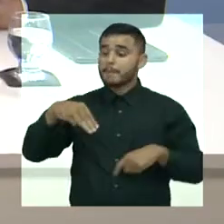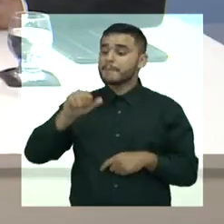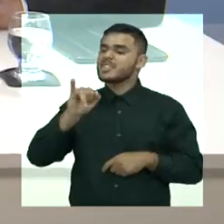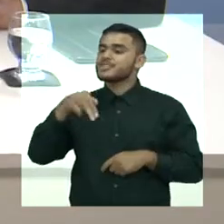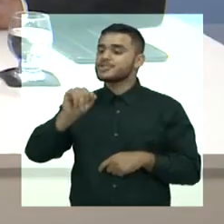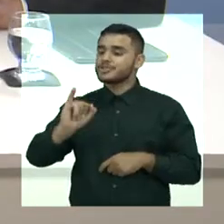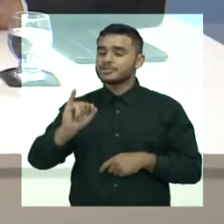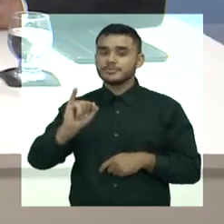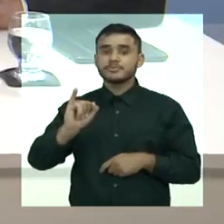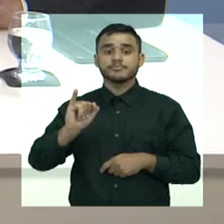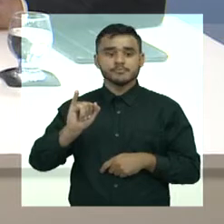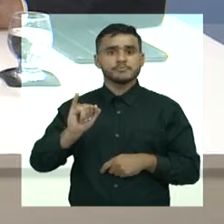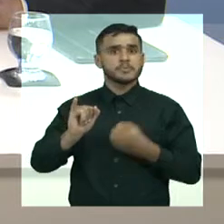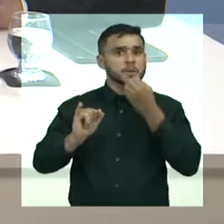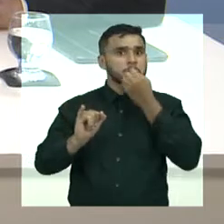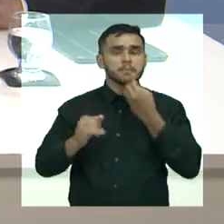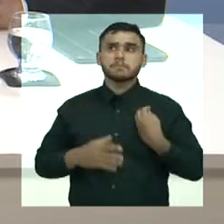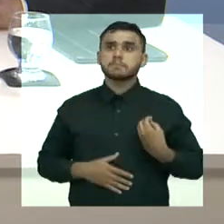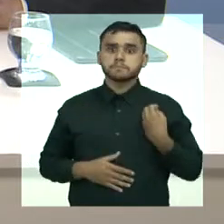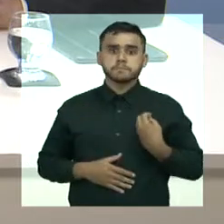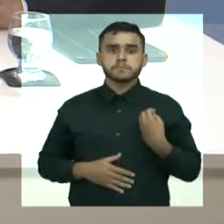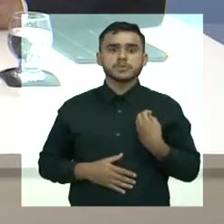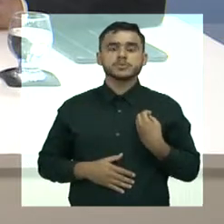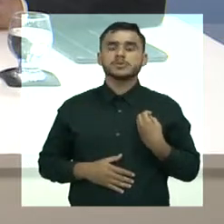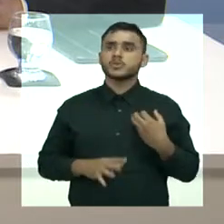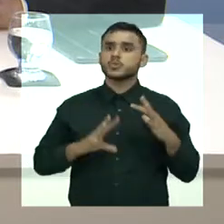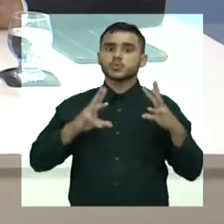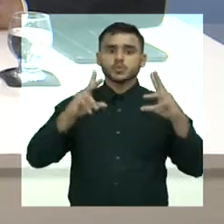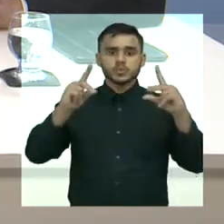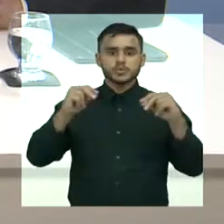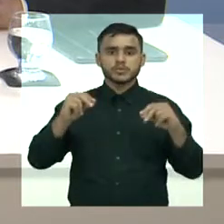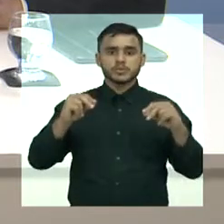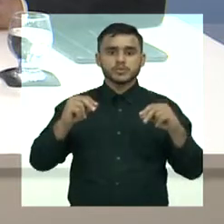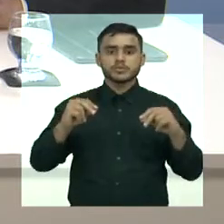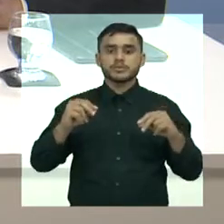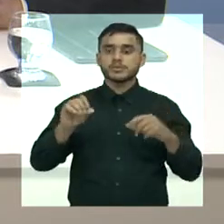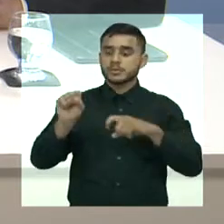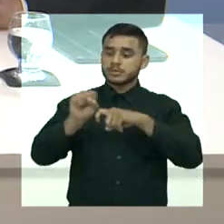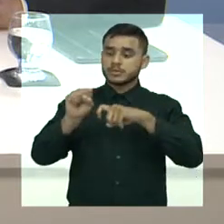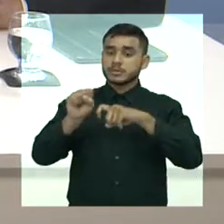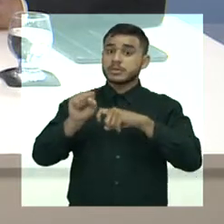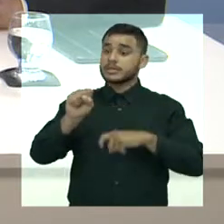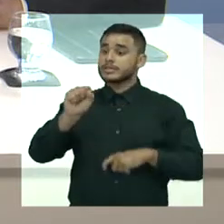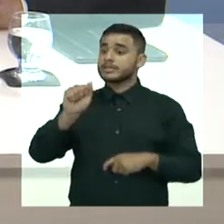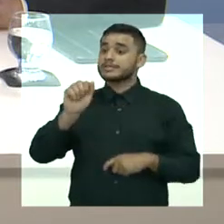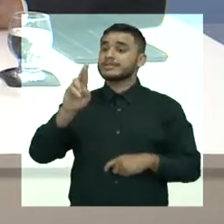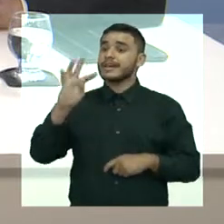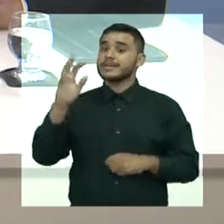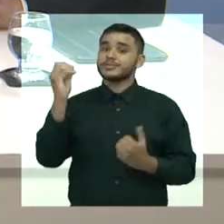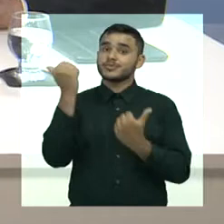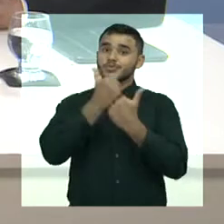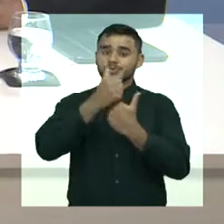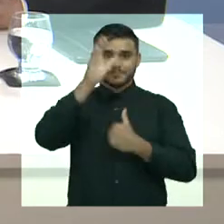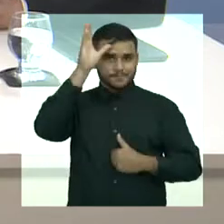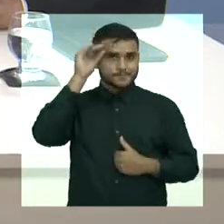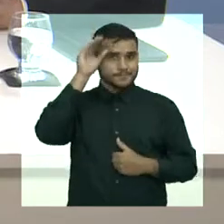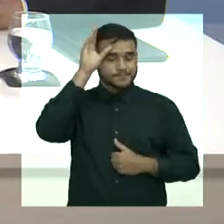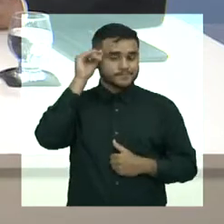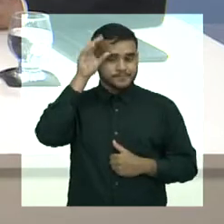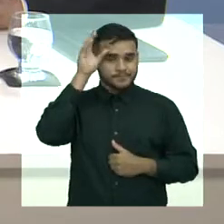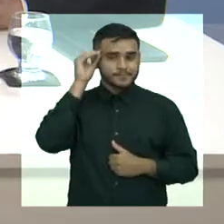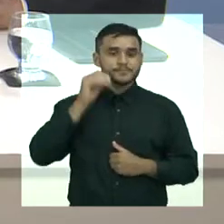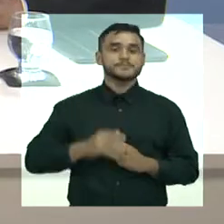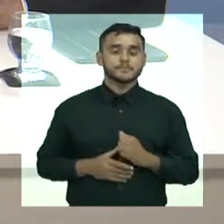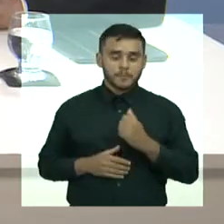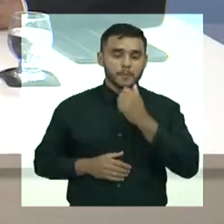como você falou, a presença do governador em exercício, José Sarto, presidente da Assembleia Legislativa, governador em exercício,